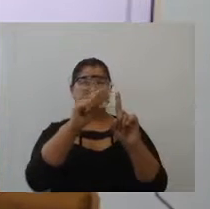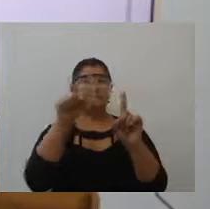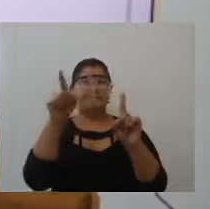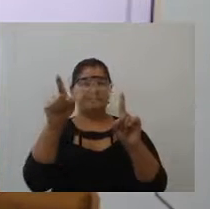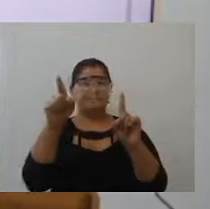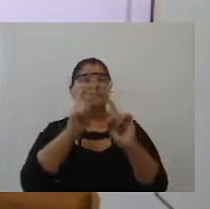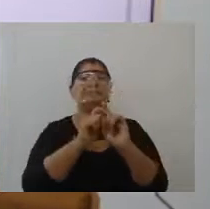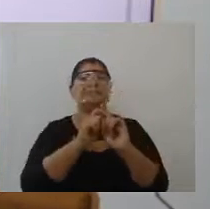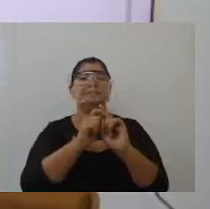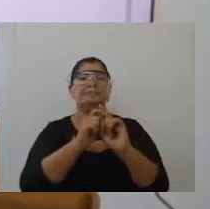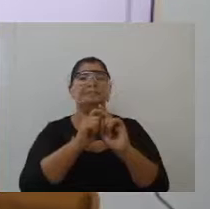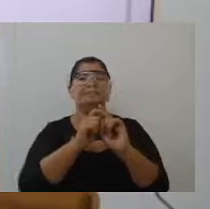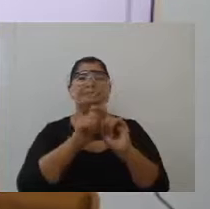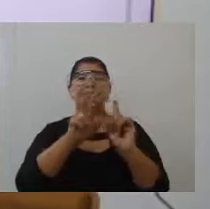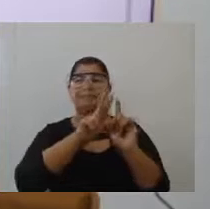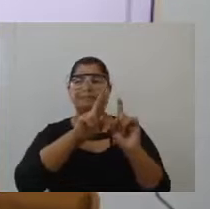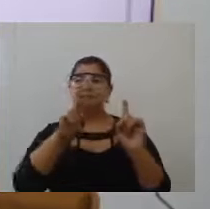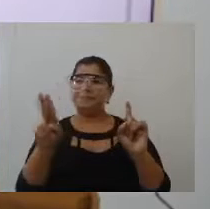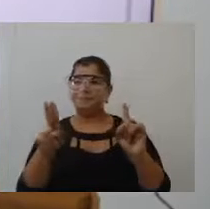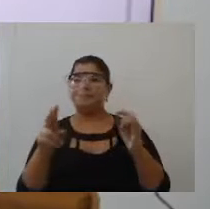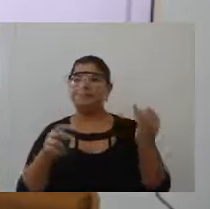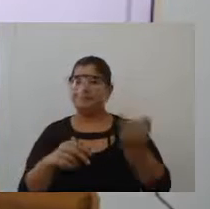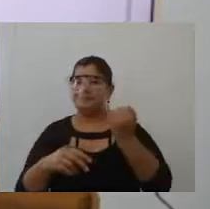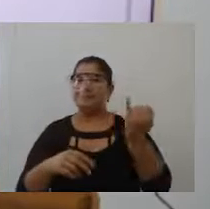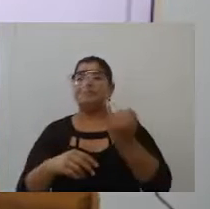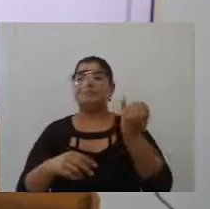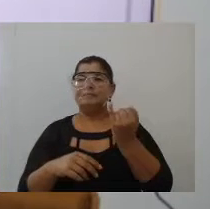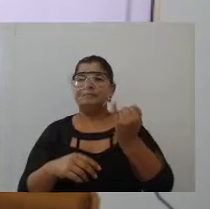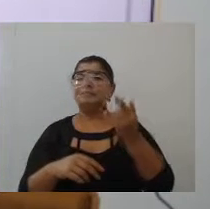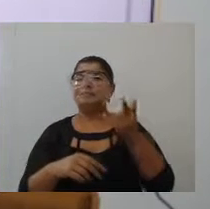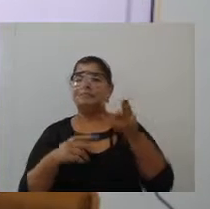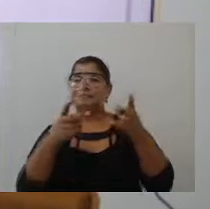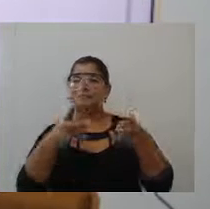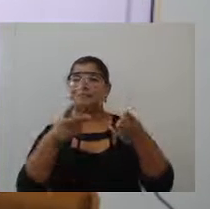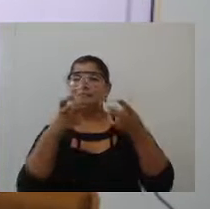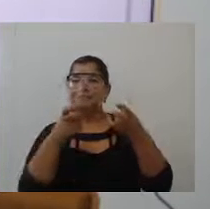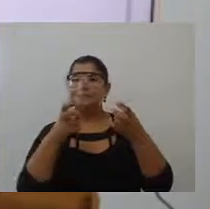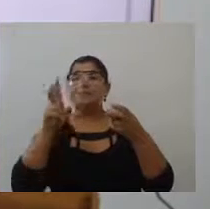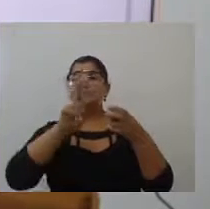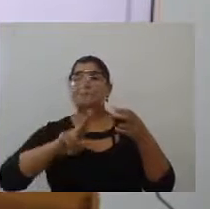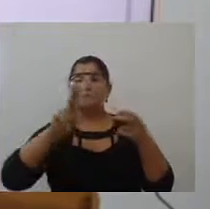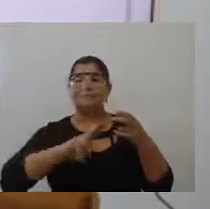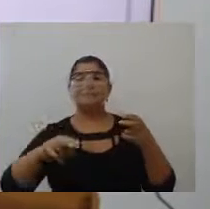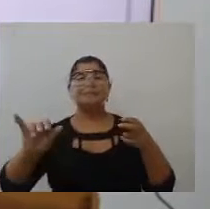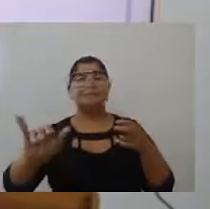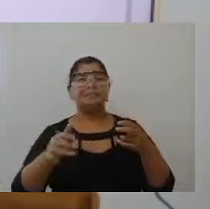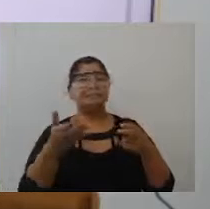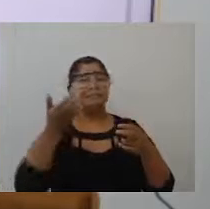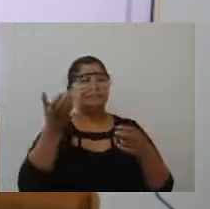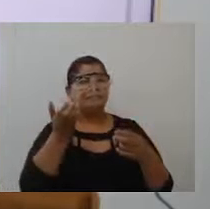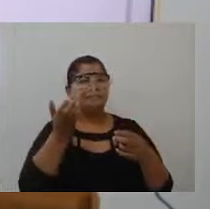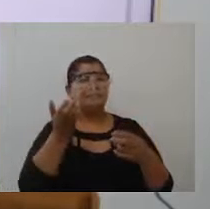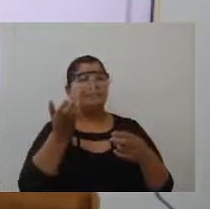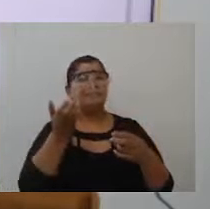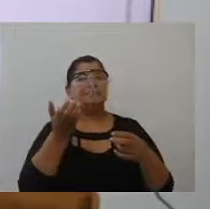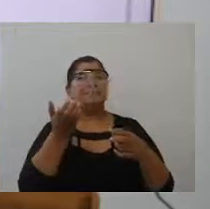é muito importante. É importante demais a gente perceber que o uso do celular hoje em dia